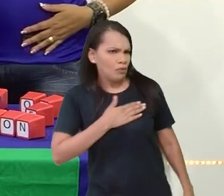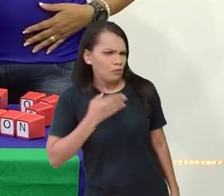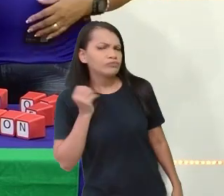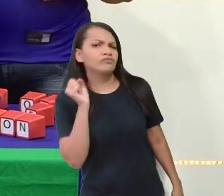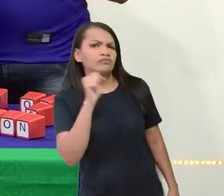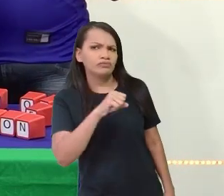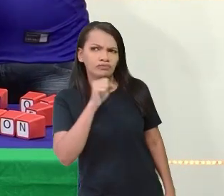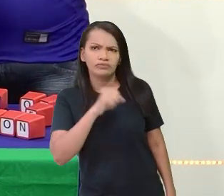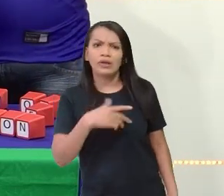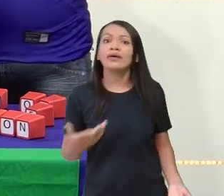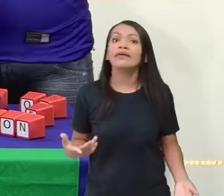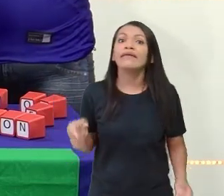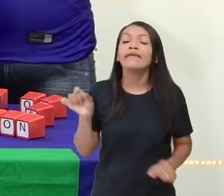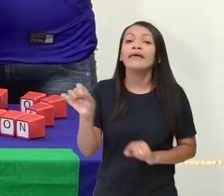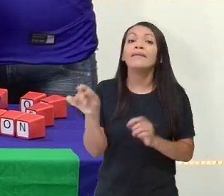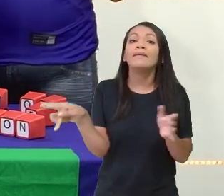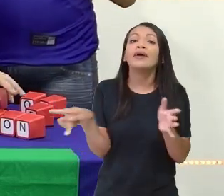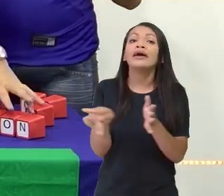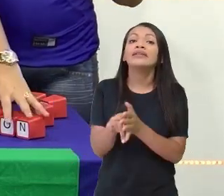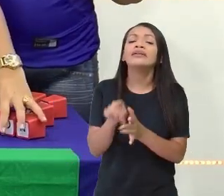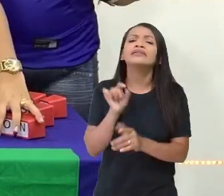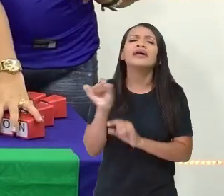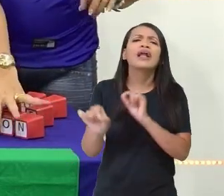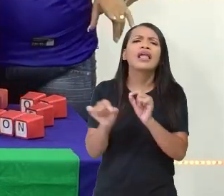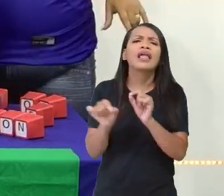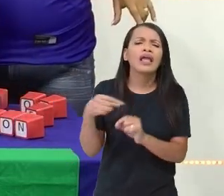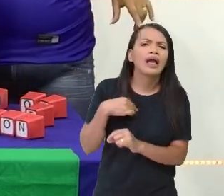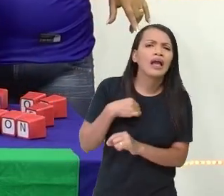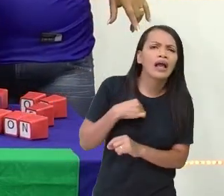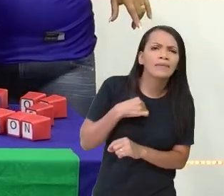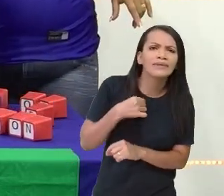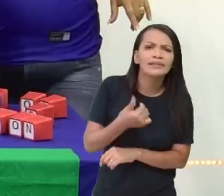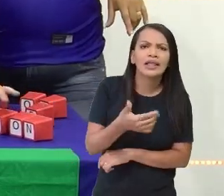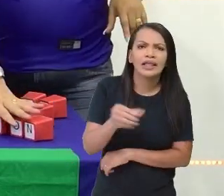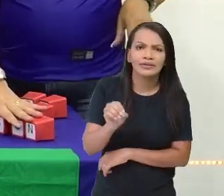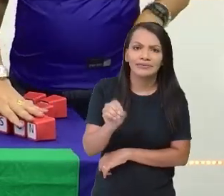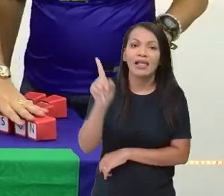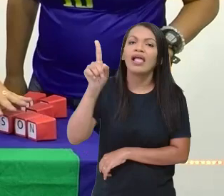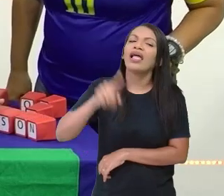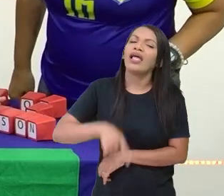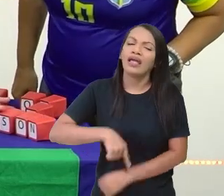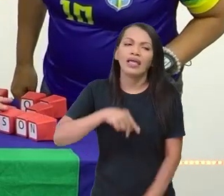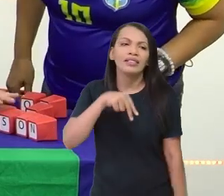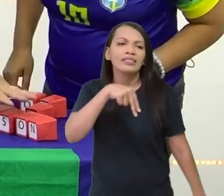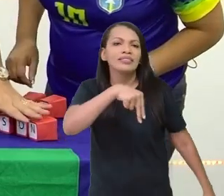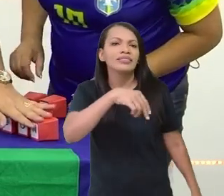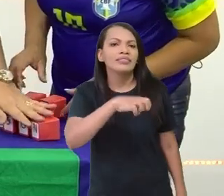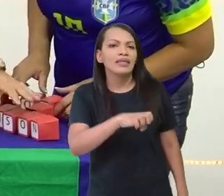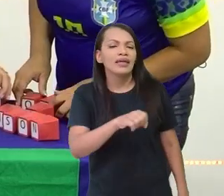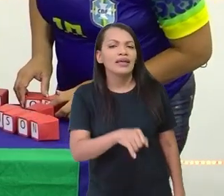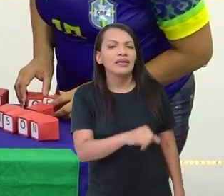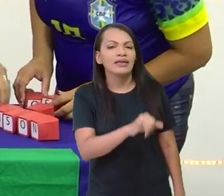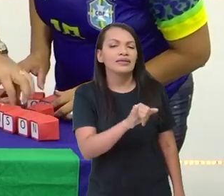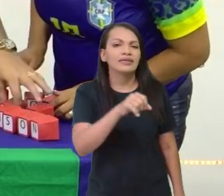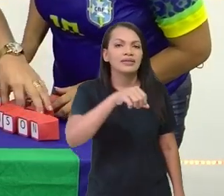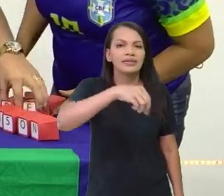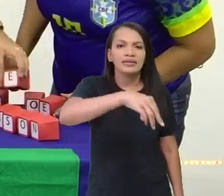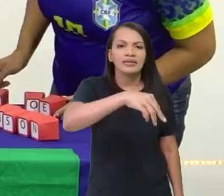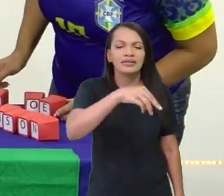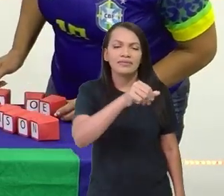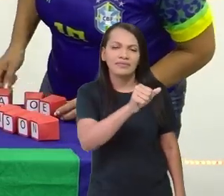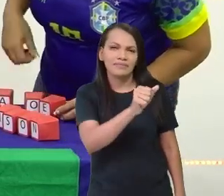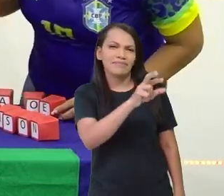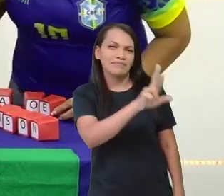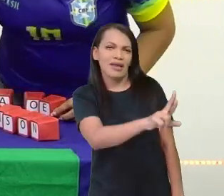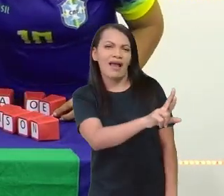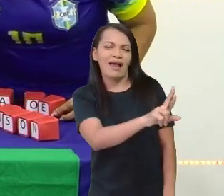10? O dono da camisa 10 é Neymar. E aí, coloque aí o nome da camisa 10. Deixa eu colocar o nome dele aqui.